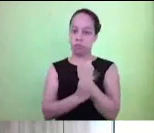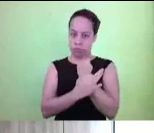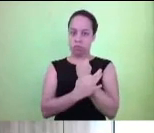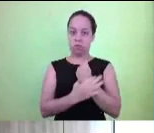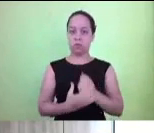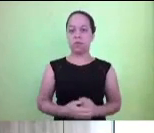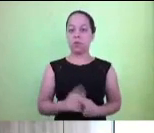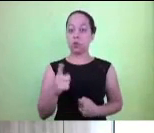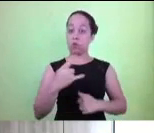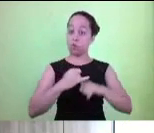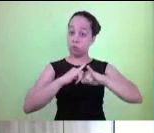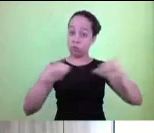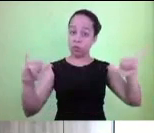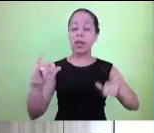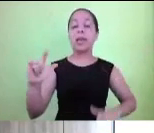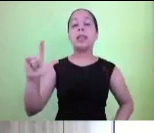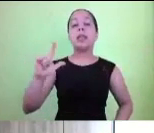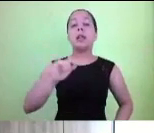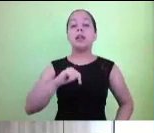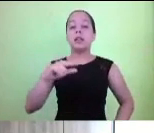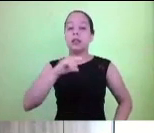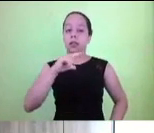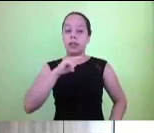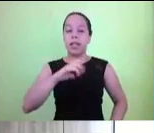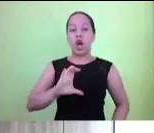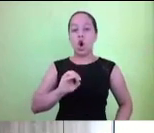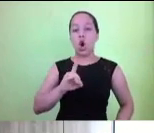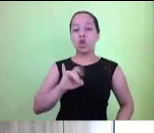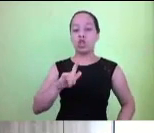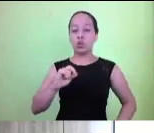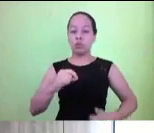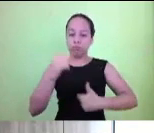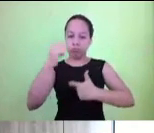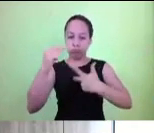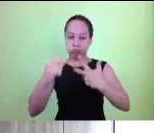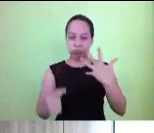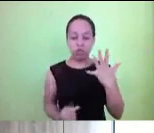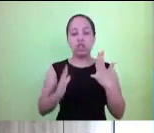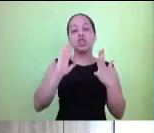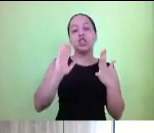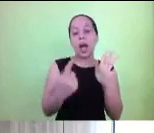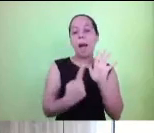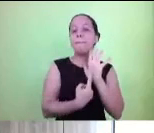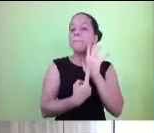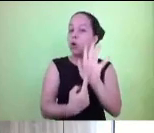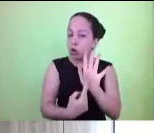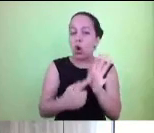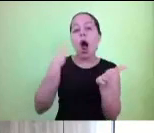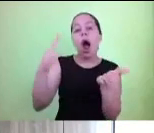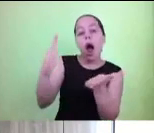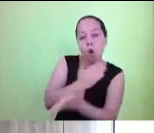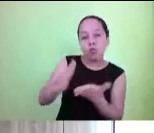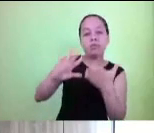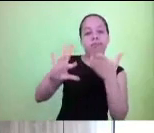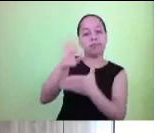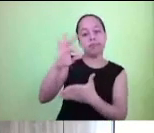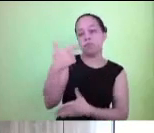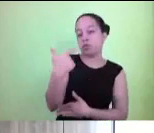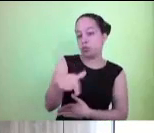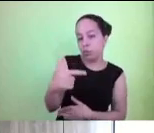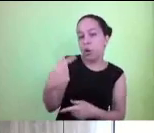haverá sorteio para os códigos de vagas publicados na listagem de habilitados para o sorteio, devido ao número